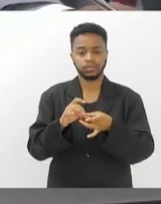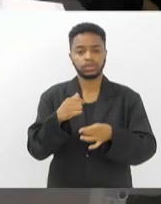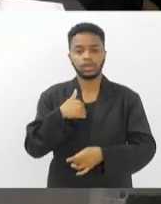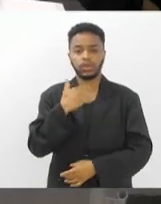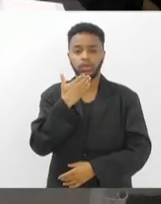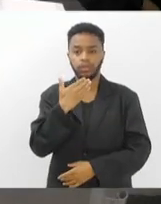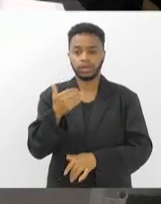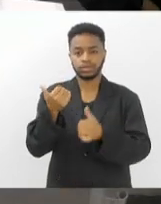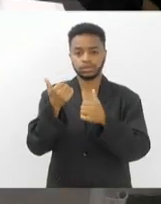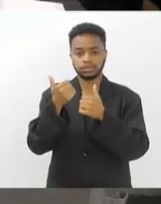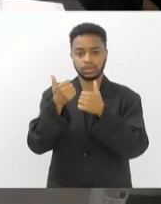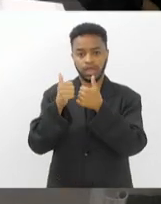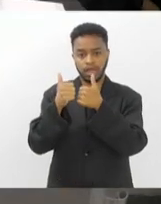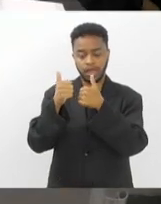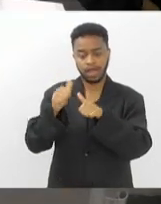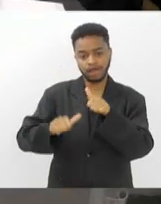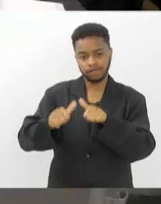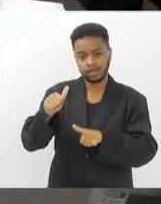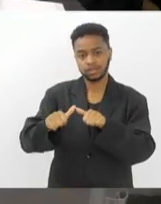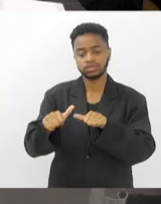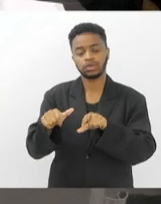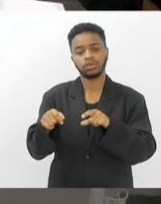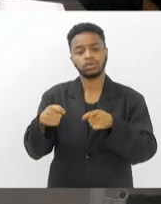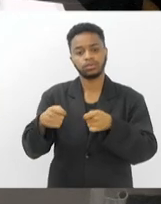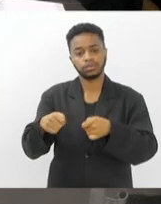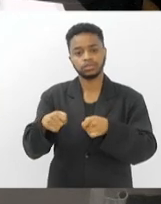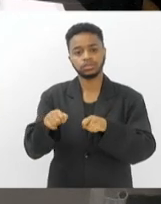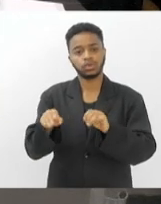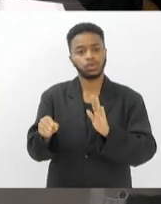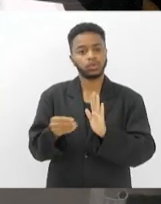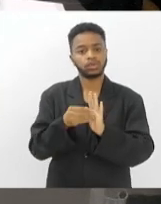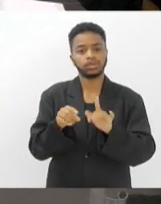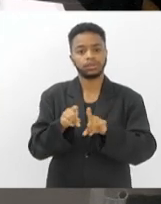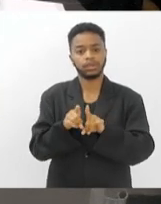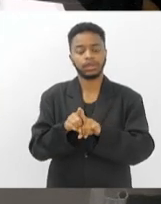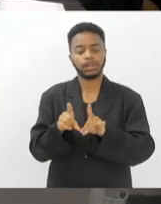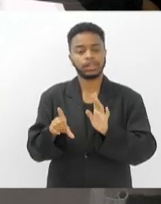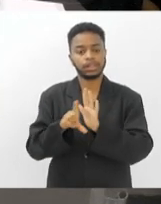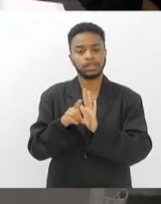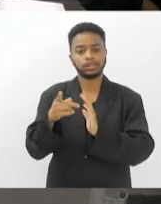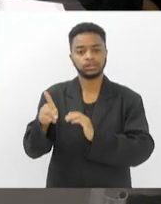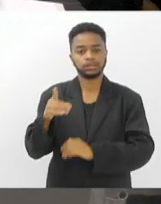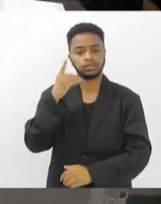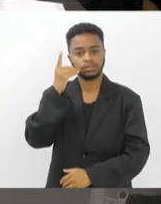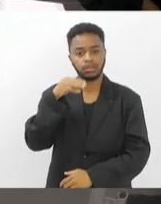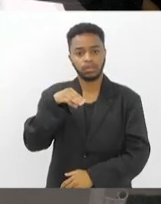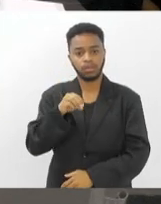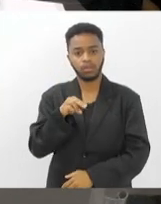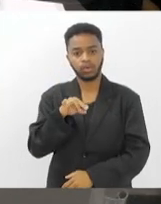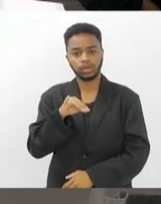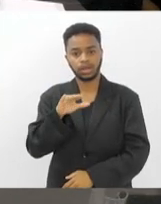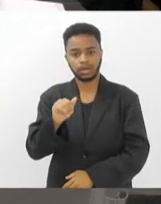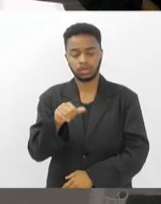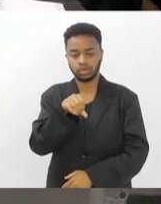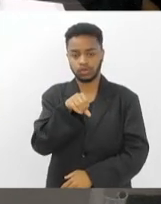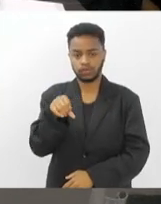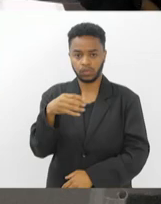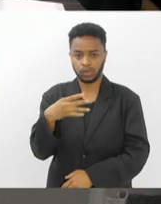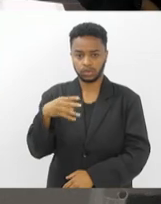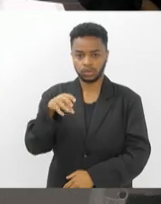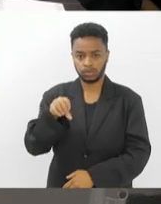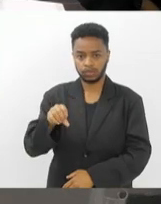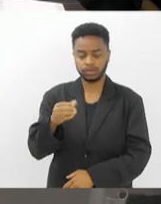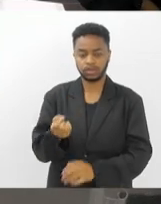na vista de Vossa Excelência que leve em consideração também uma lei de autoria da deputada Mônica Francisco. É a lei 9949